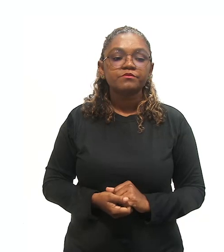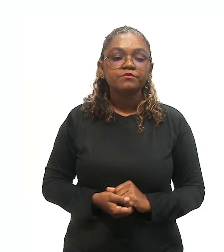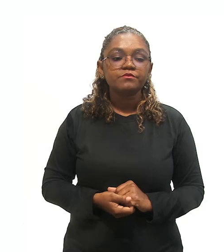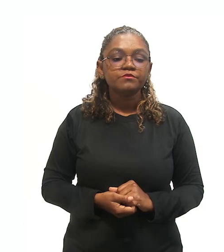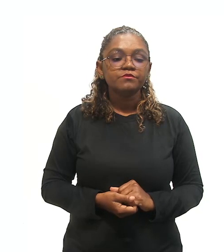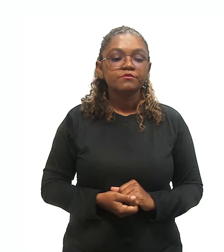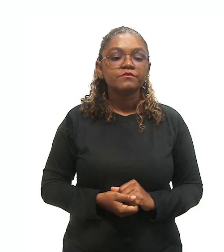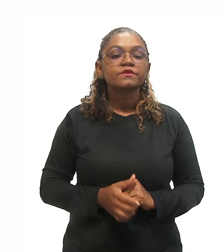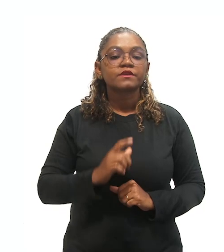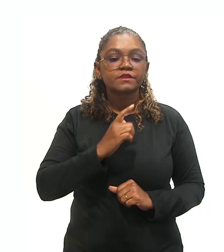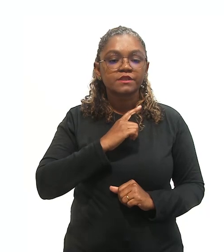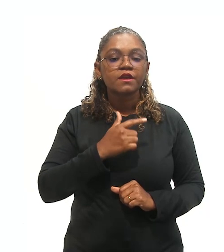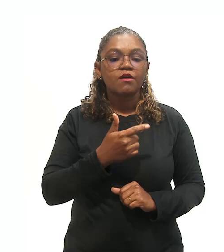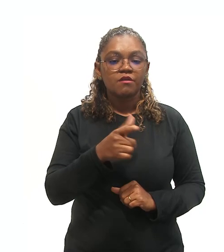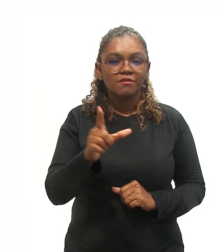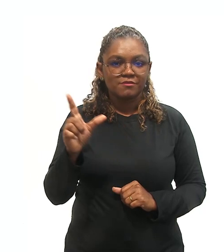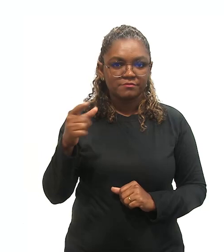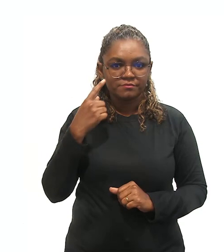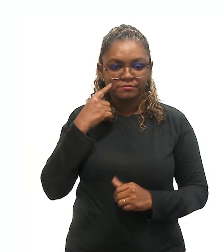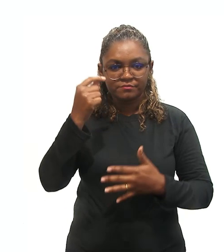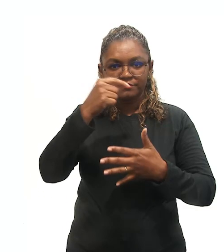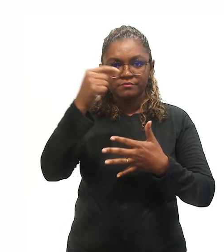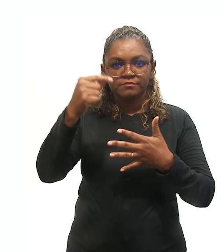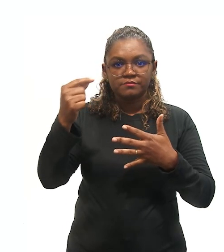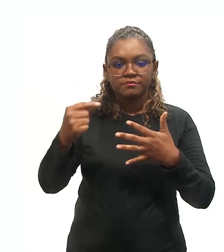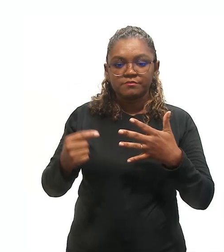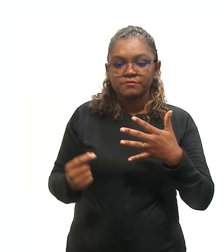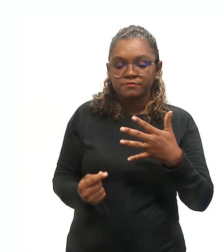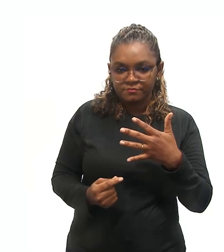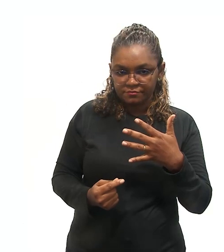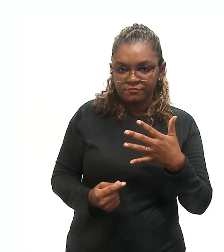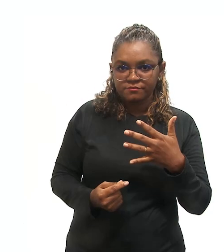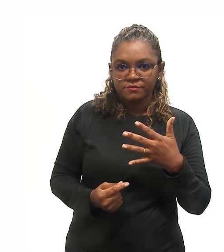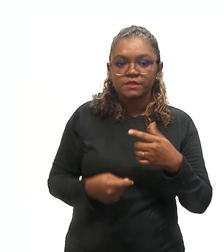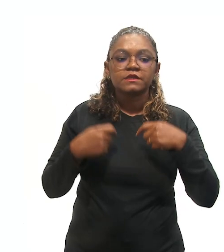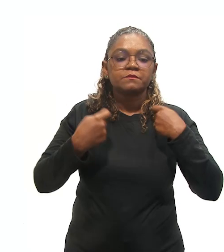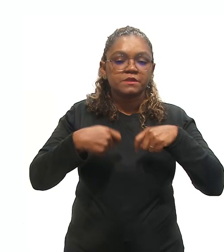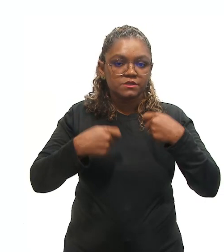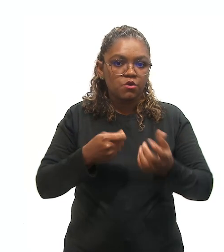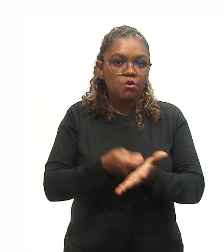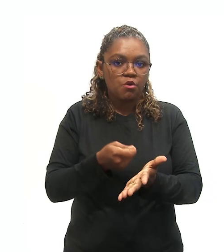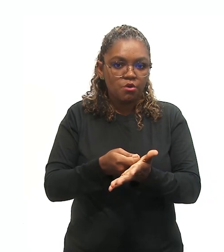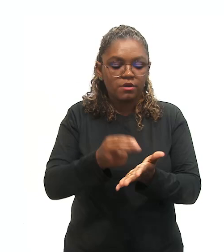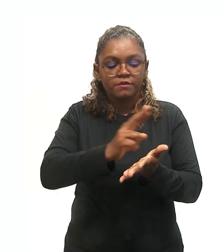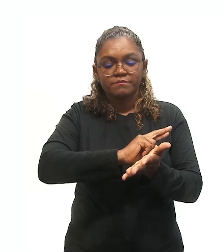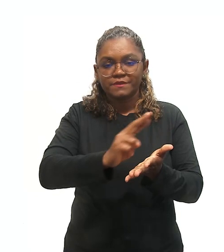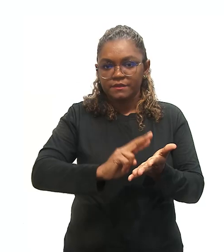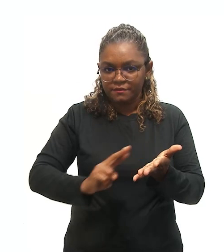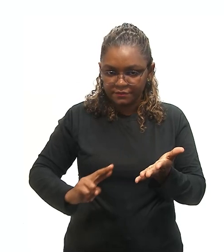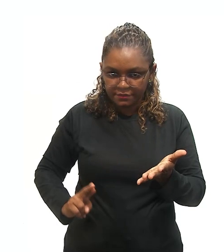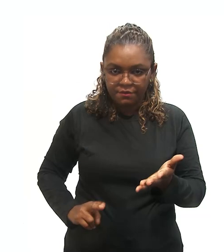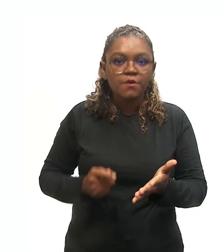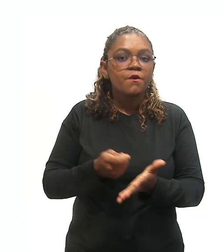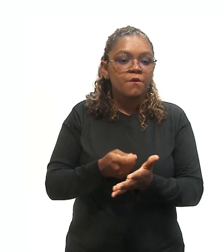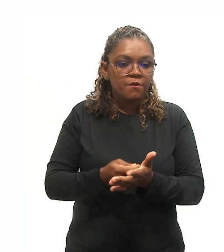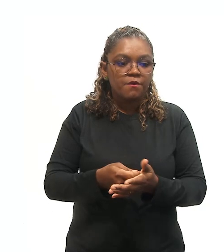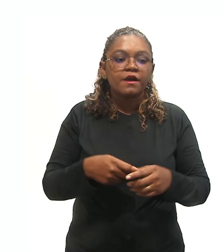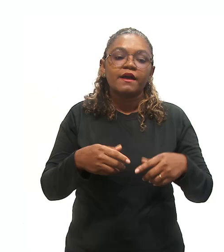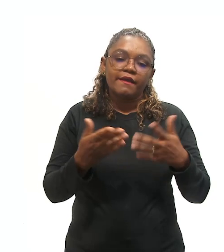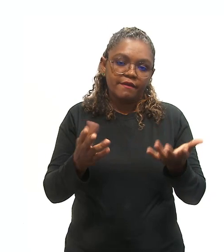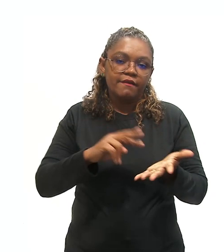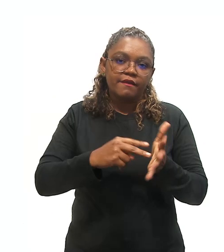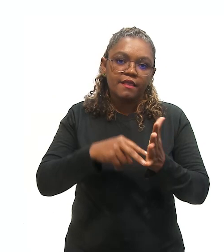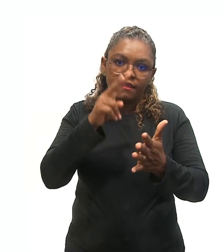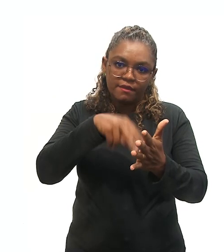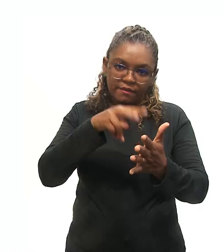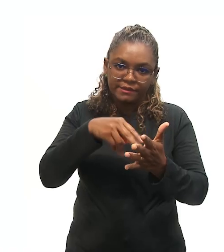demais itens, né, que trouxe aqui, que devem ter no relatório, tá bom? Que é questão de leitura,